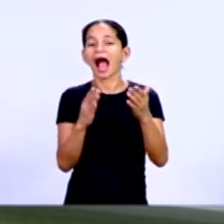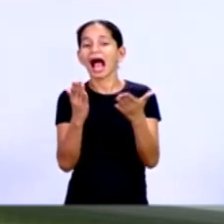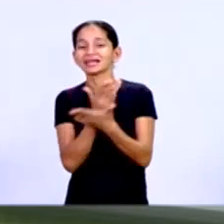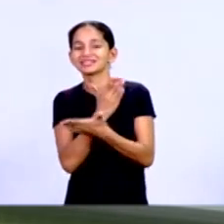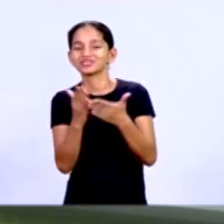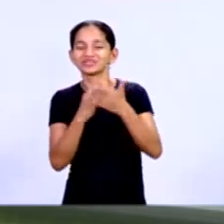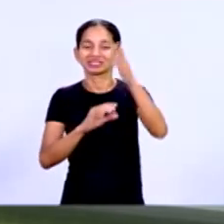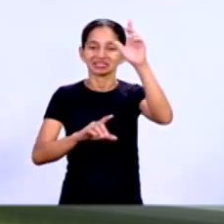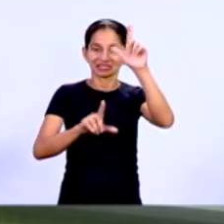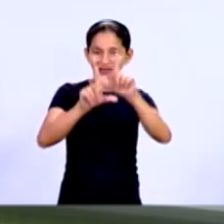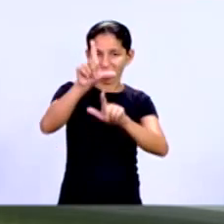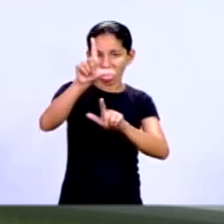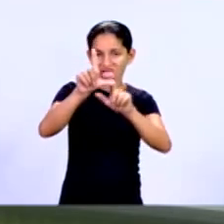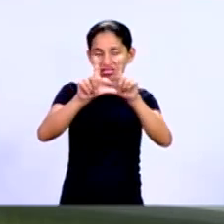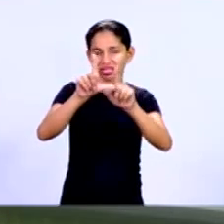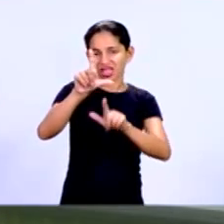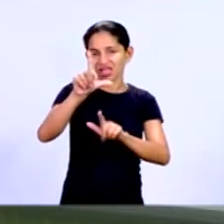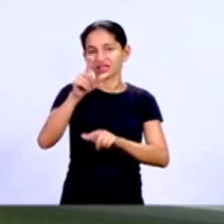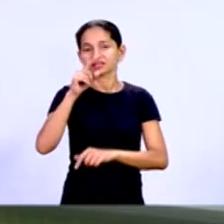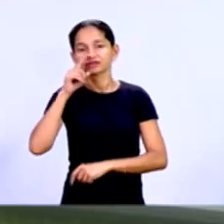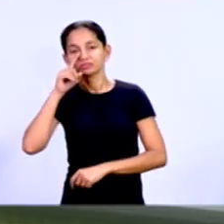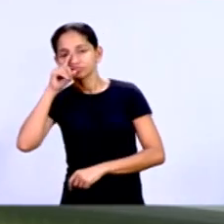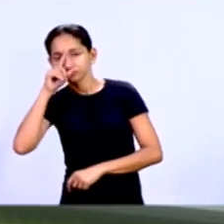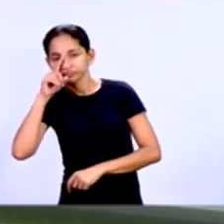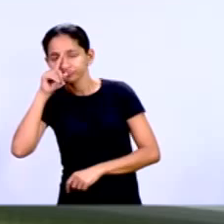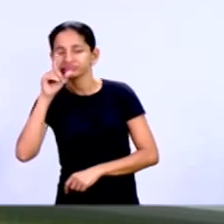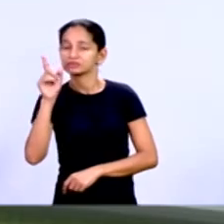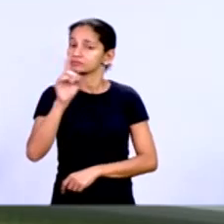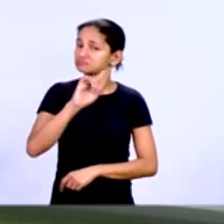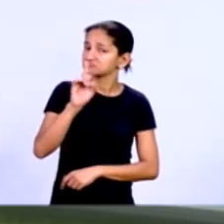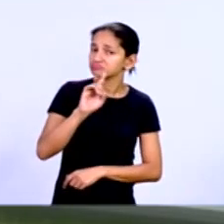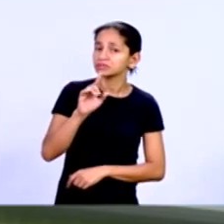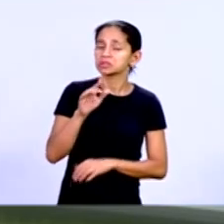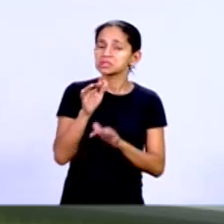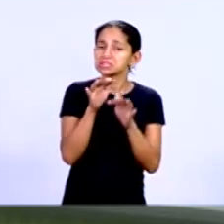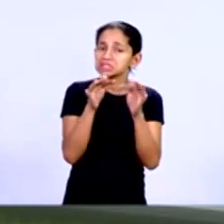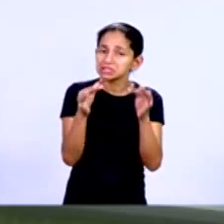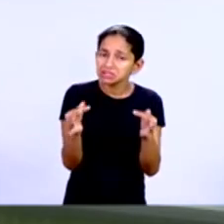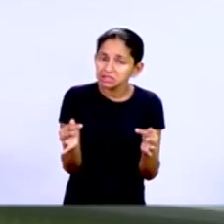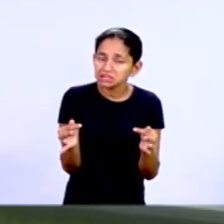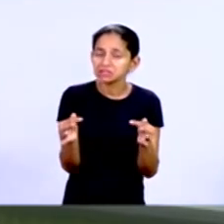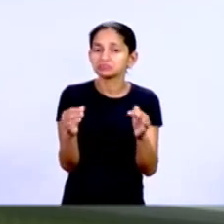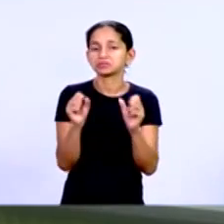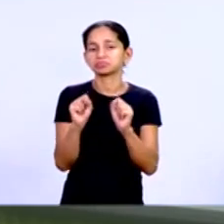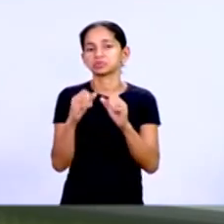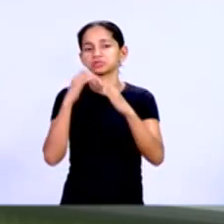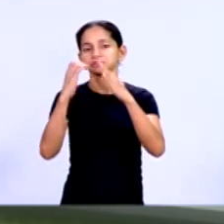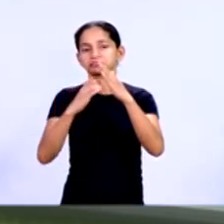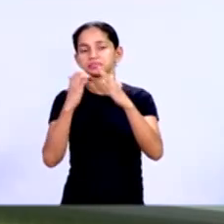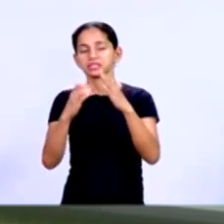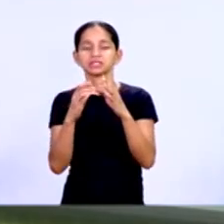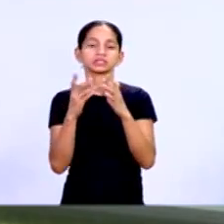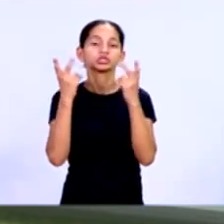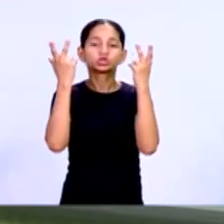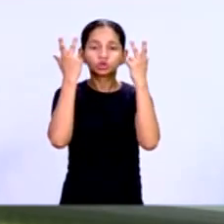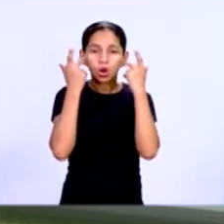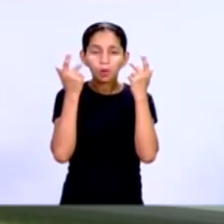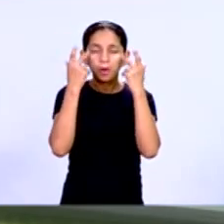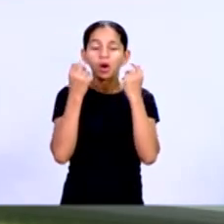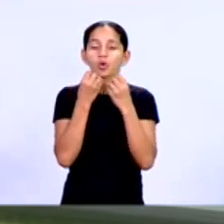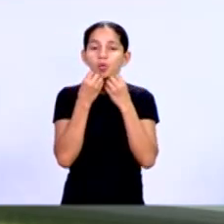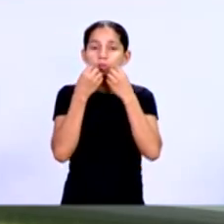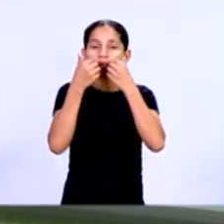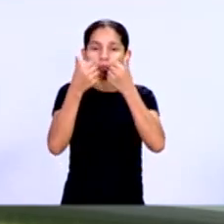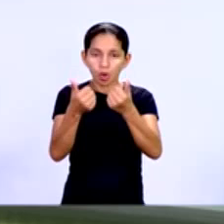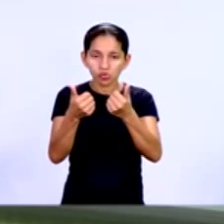de letras, se existe risco, se não existe risco, se é um país que você pode investir, se é uma empresa que você pode investir nas ações dela, para que o investidor